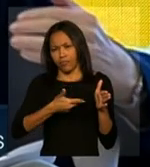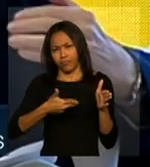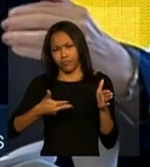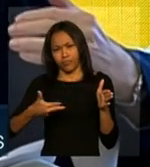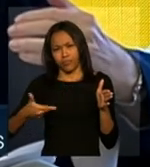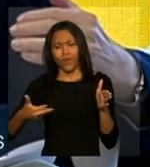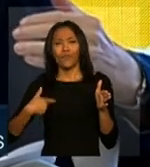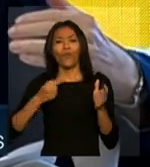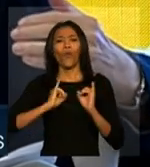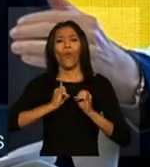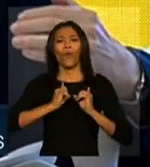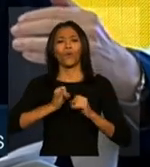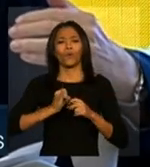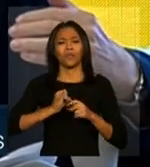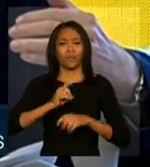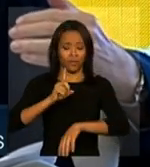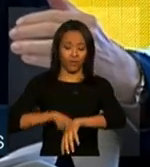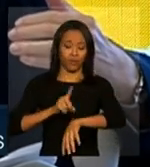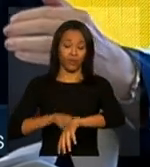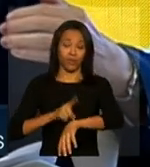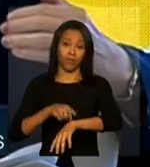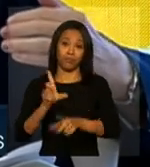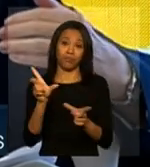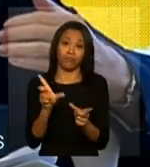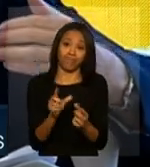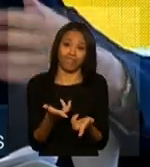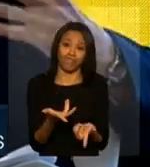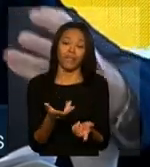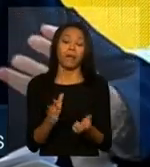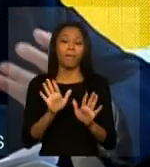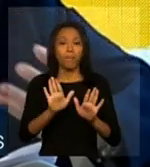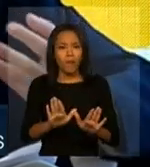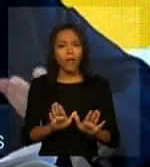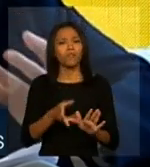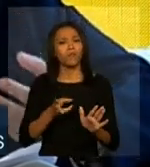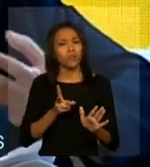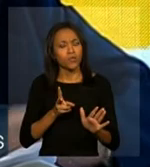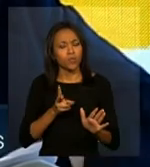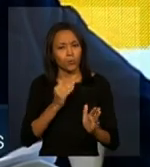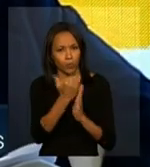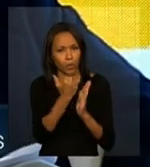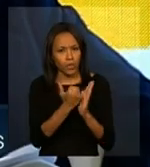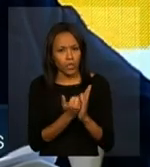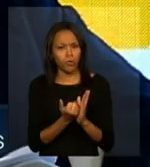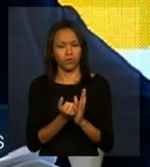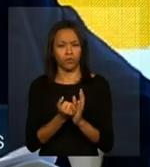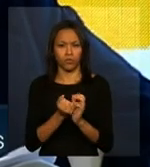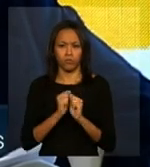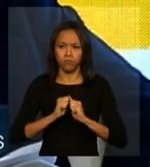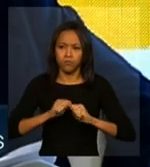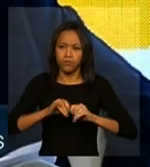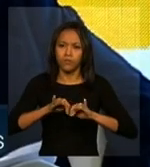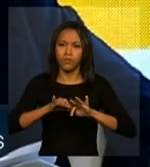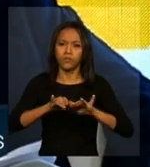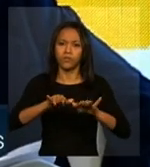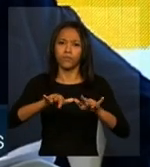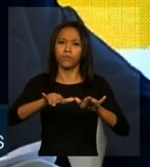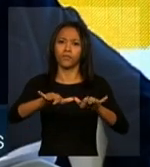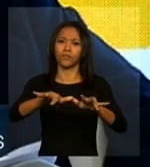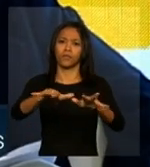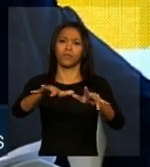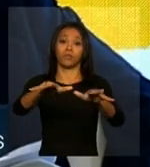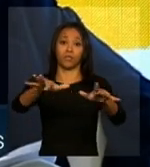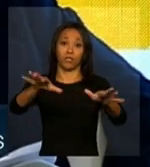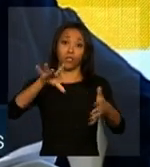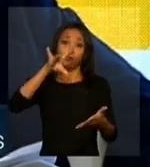senão vou gastar o tempo em demasia, mas ele foi se afirmando e se foi colocando como